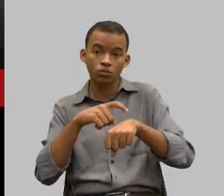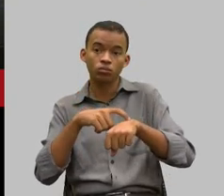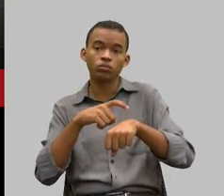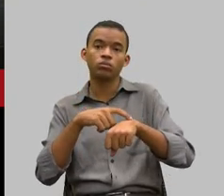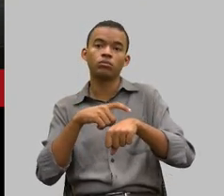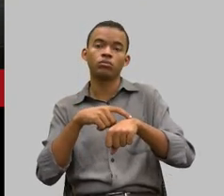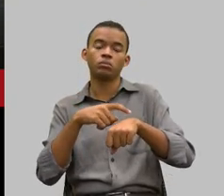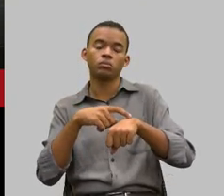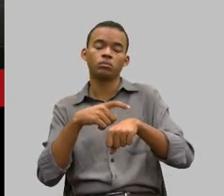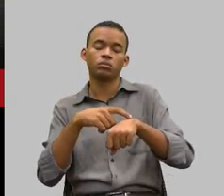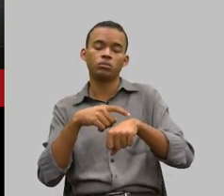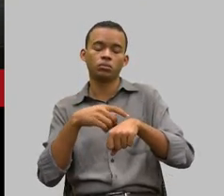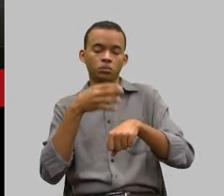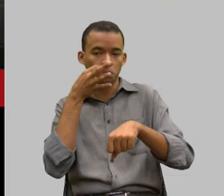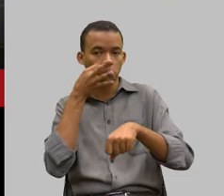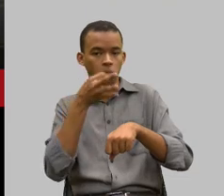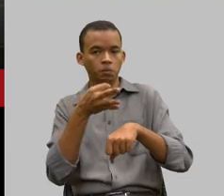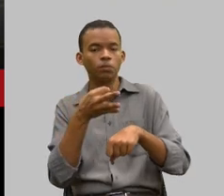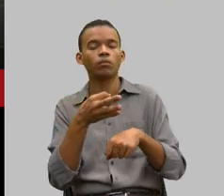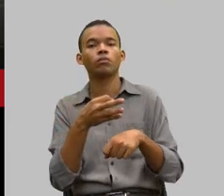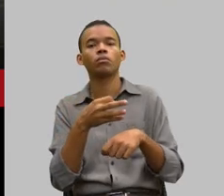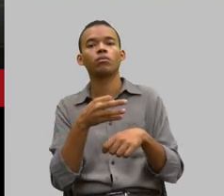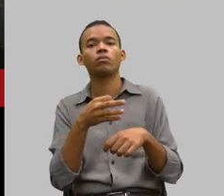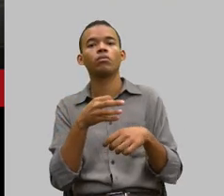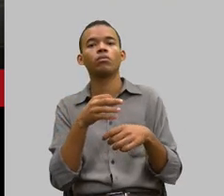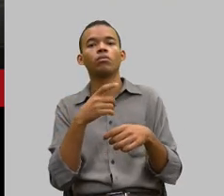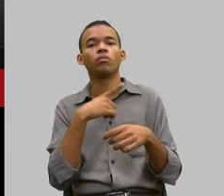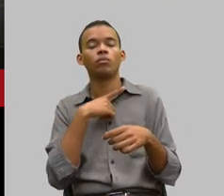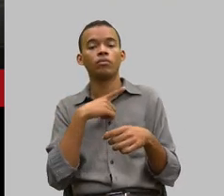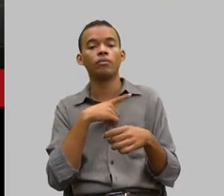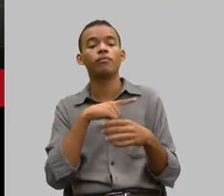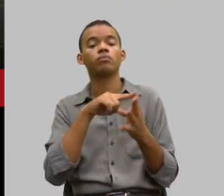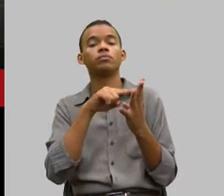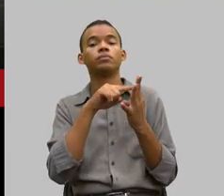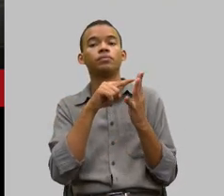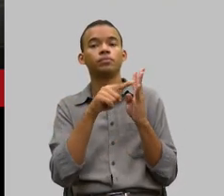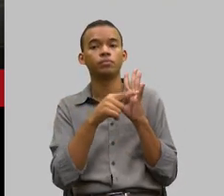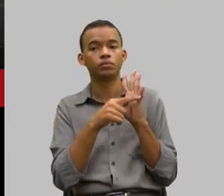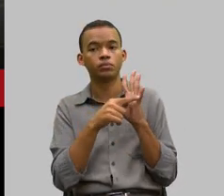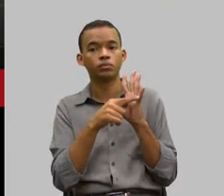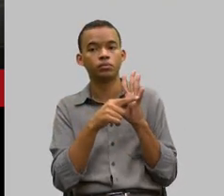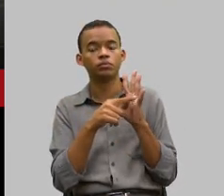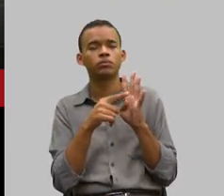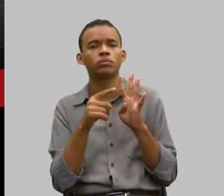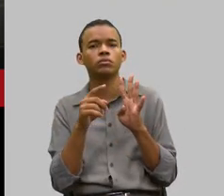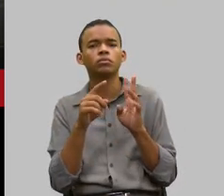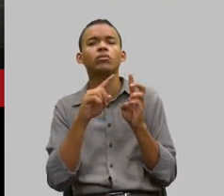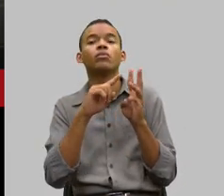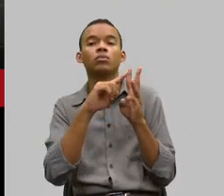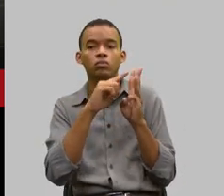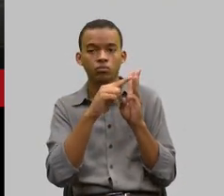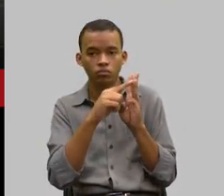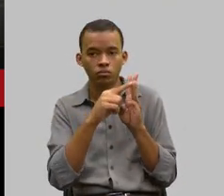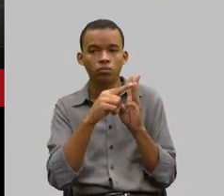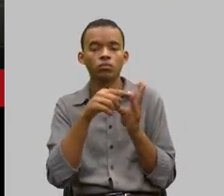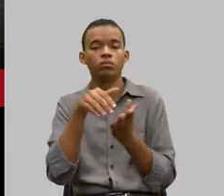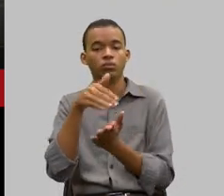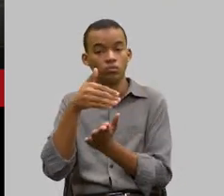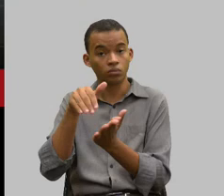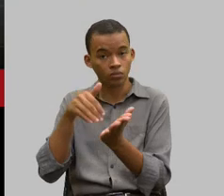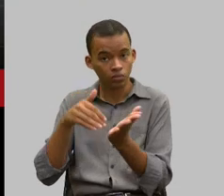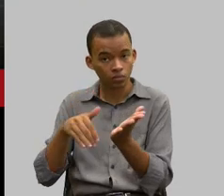possível e como nós temos quatro secretários três secretários e o presidente da empresa Mineira